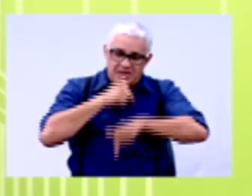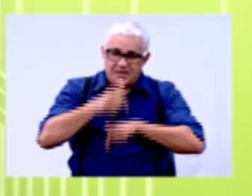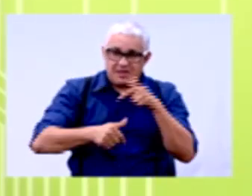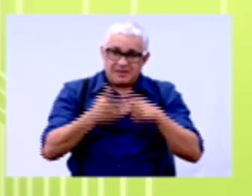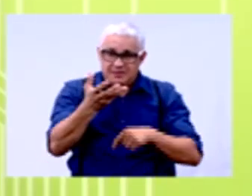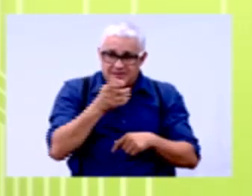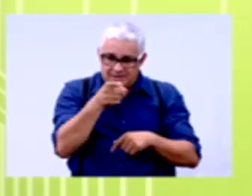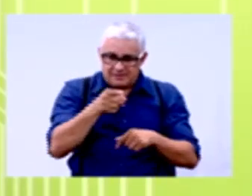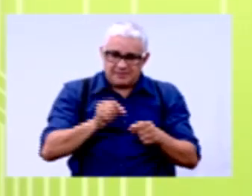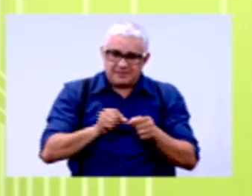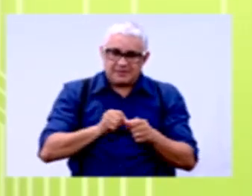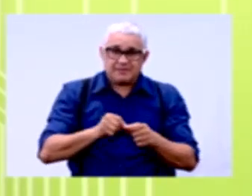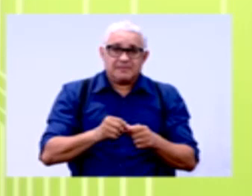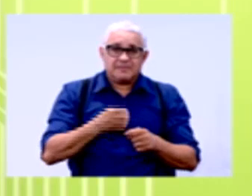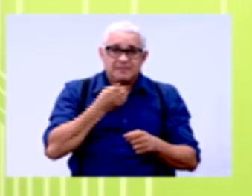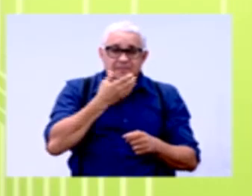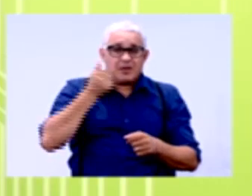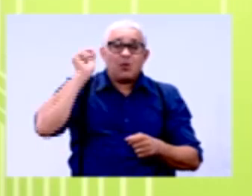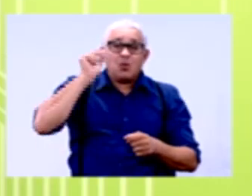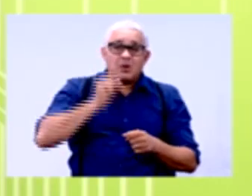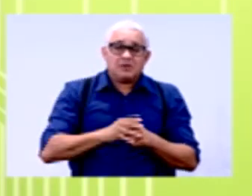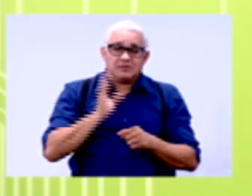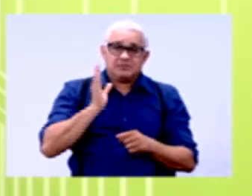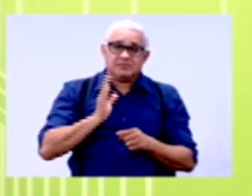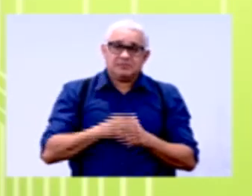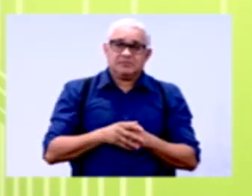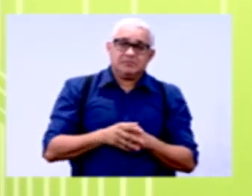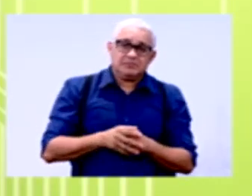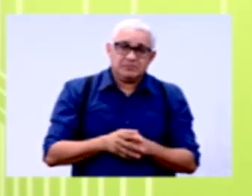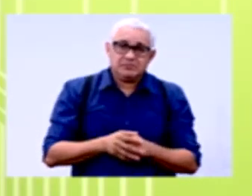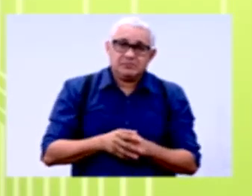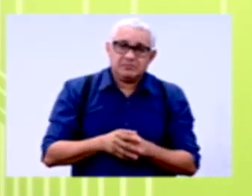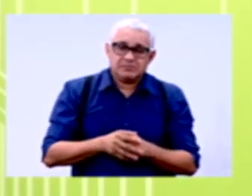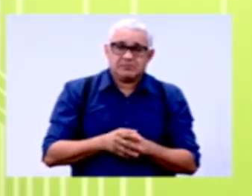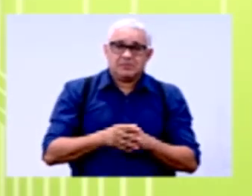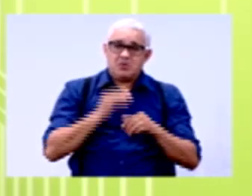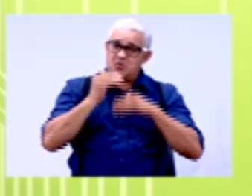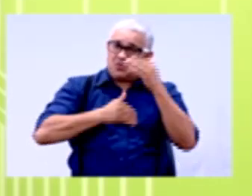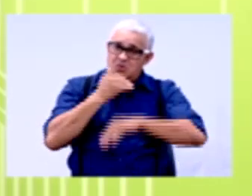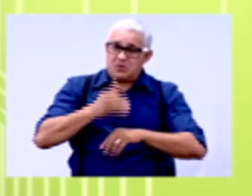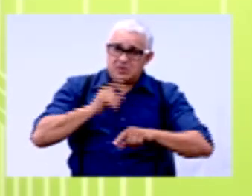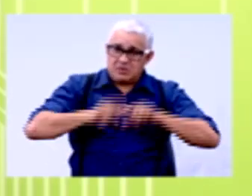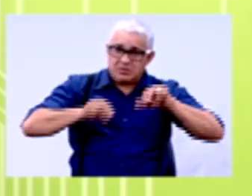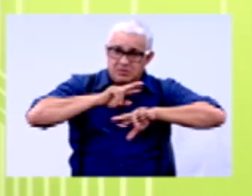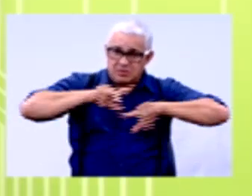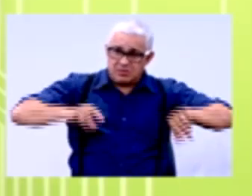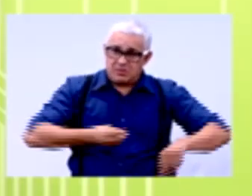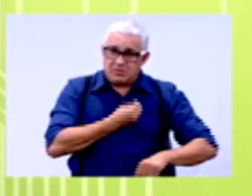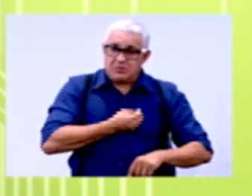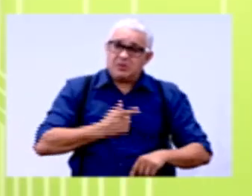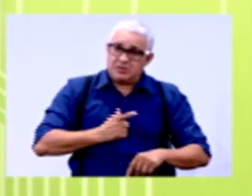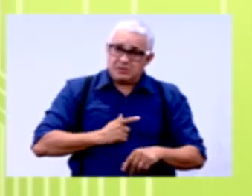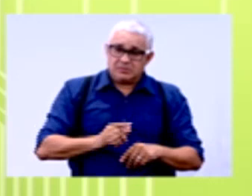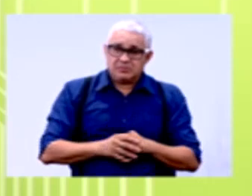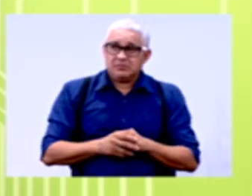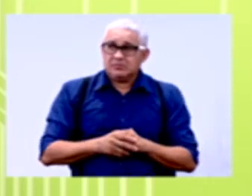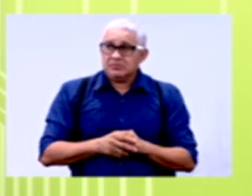fazer, né? Então, o ideal seria pensar na melhoria já de processos e produtos existentes também, né? Mas,